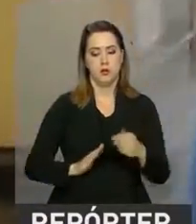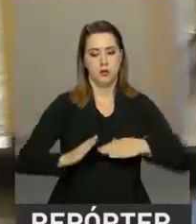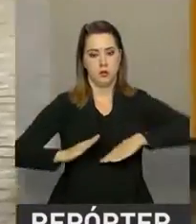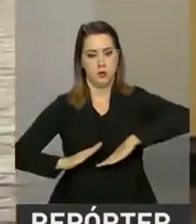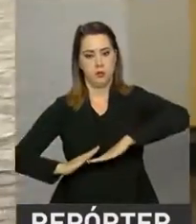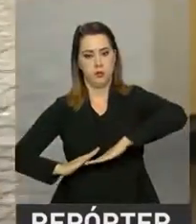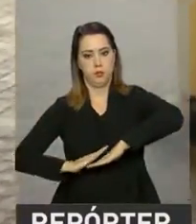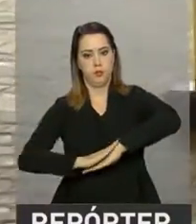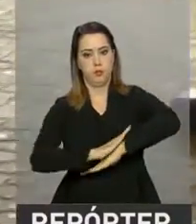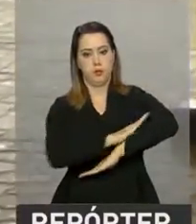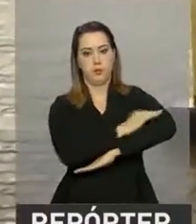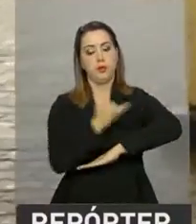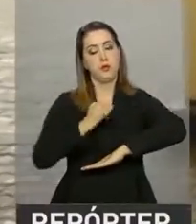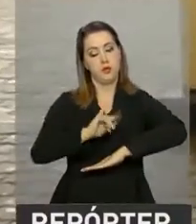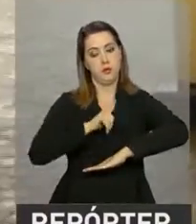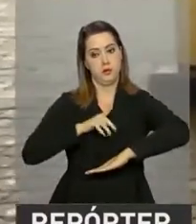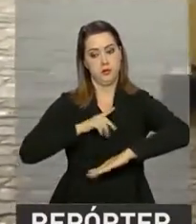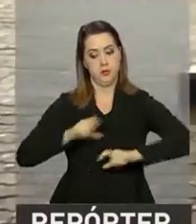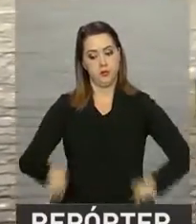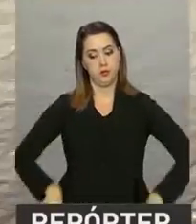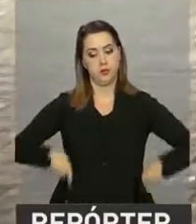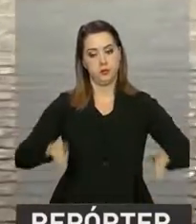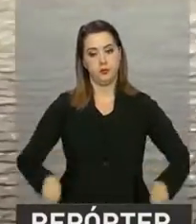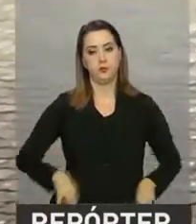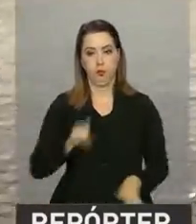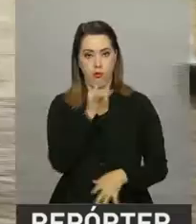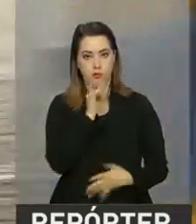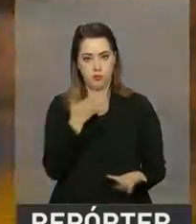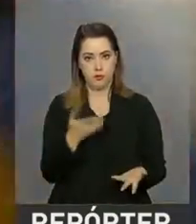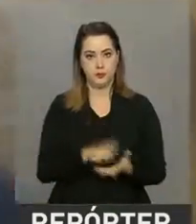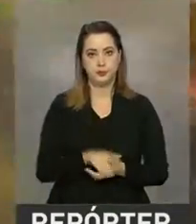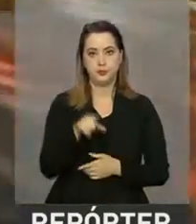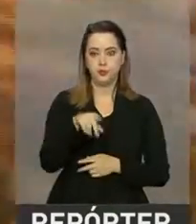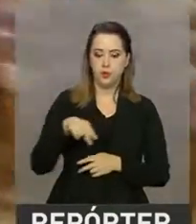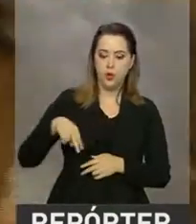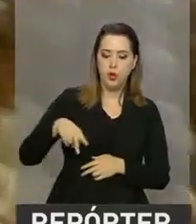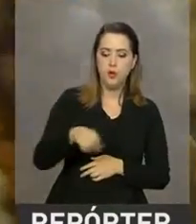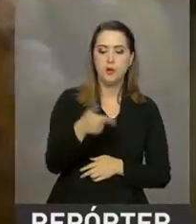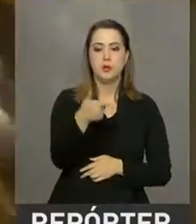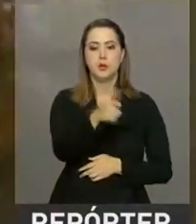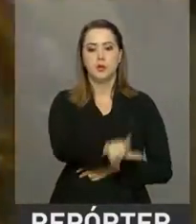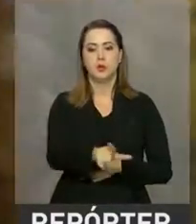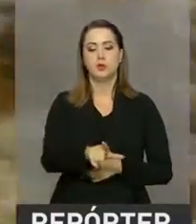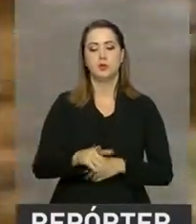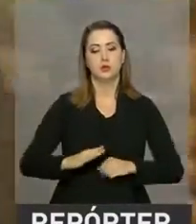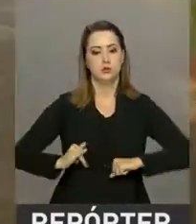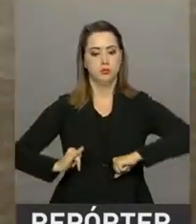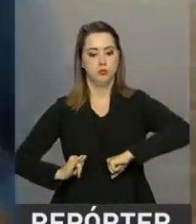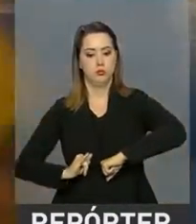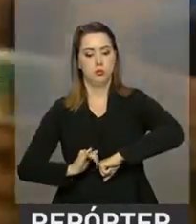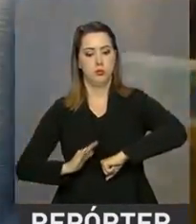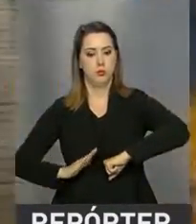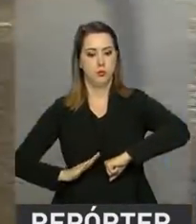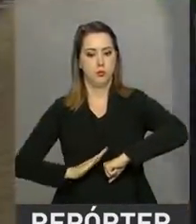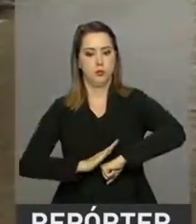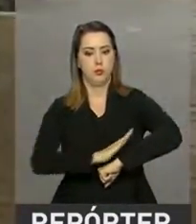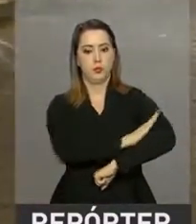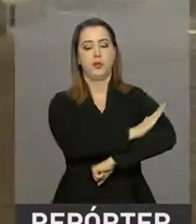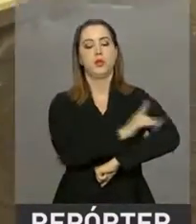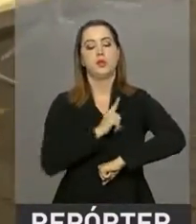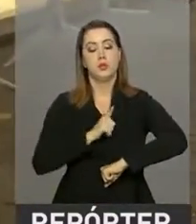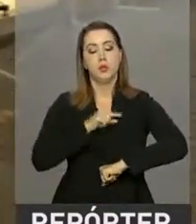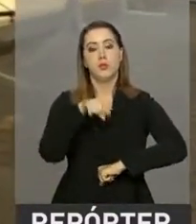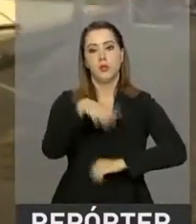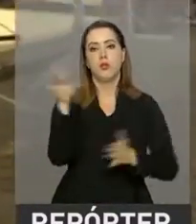acesso de uma cadeira de rodas, por exemplo. Vamos caminhar mais um pouquinho. Outra barraca, outra rampa. Então, até agora, é verdade. O que